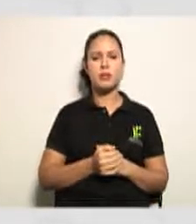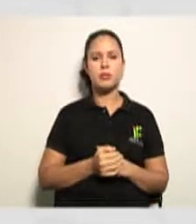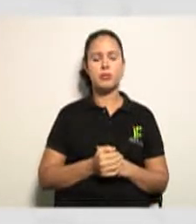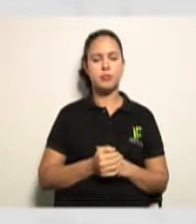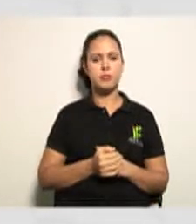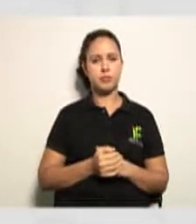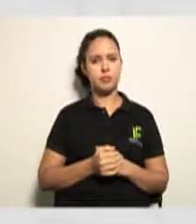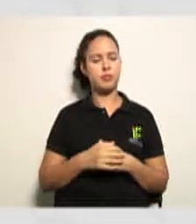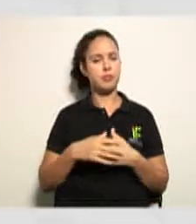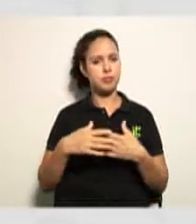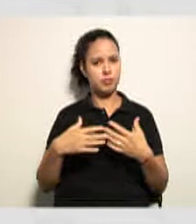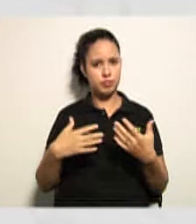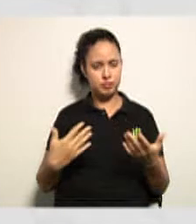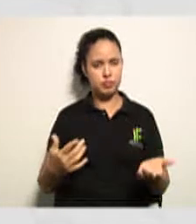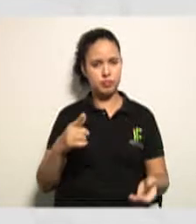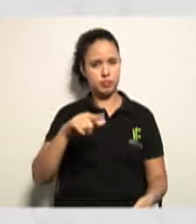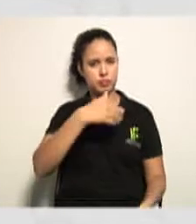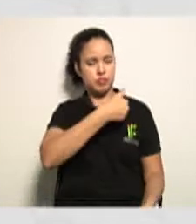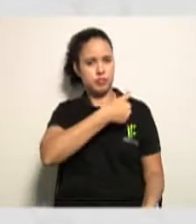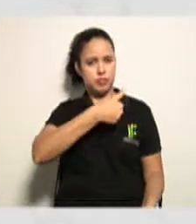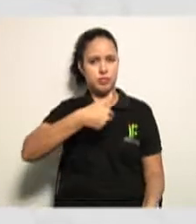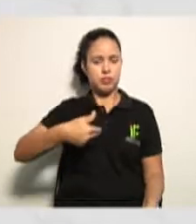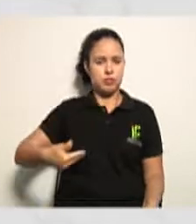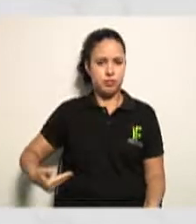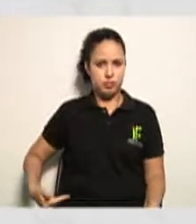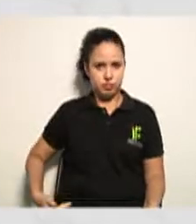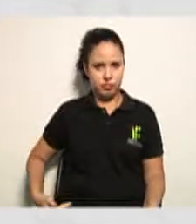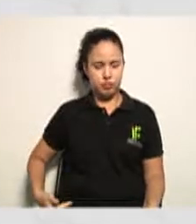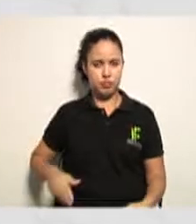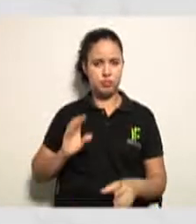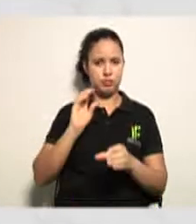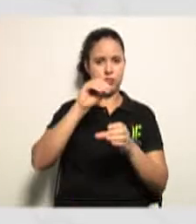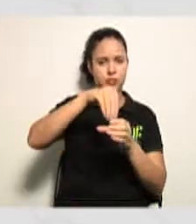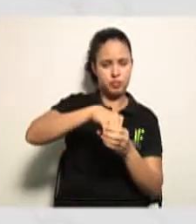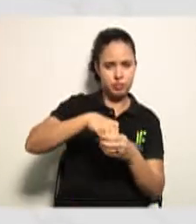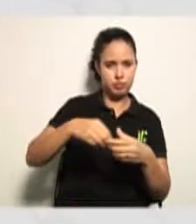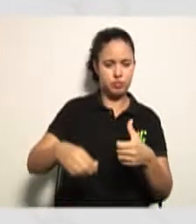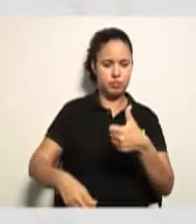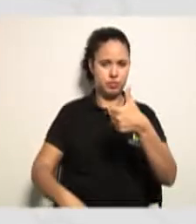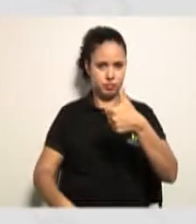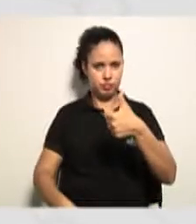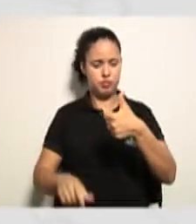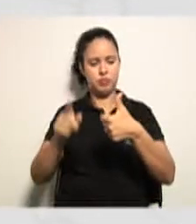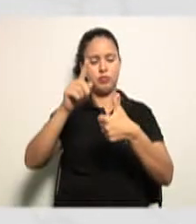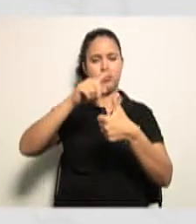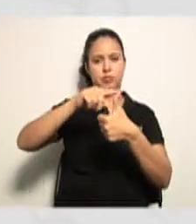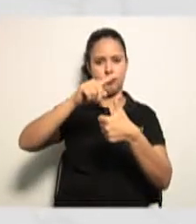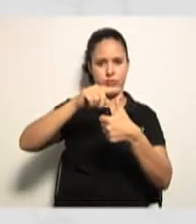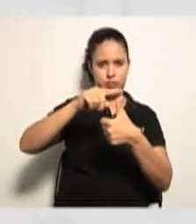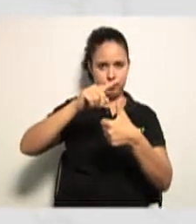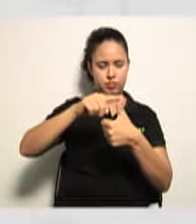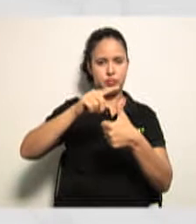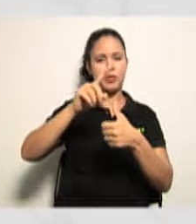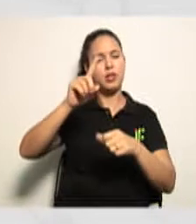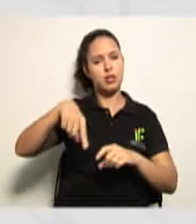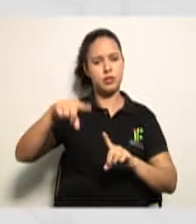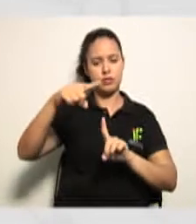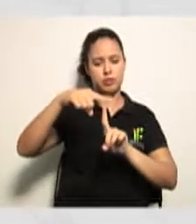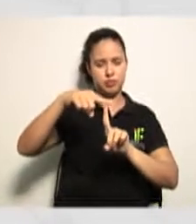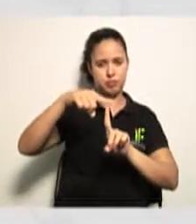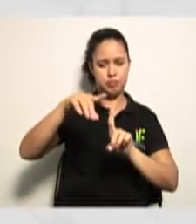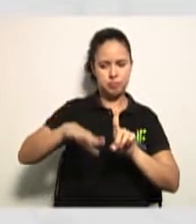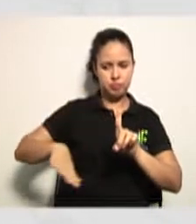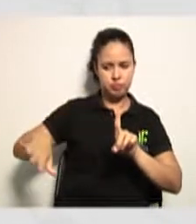essa iniciativa pública, ela está enquadrada no primeiro setor e faz parte de um dos tipos desses setores